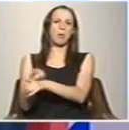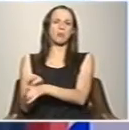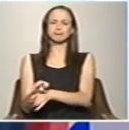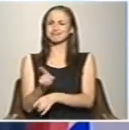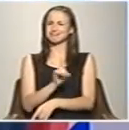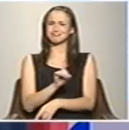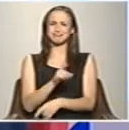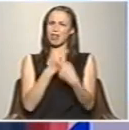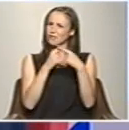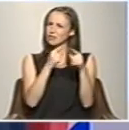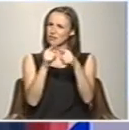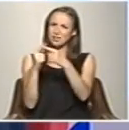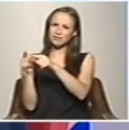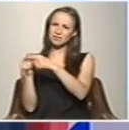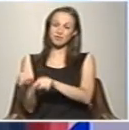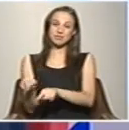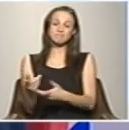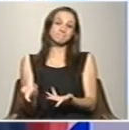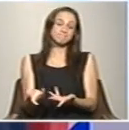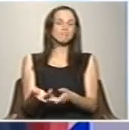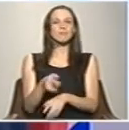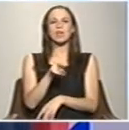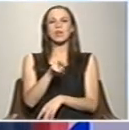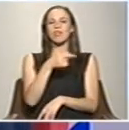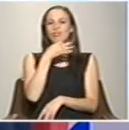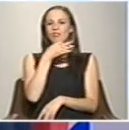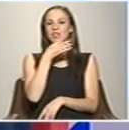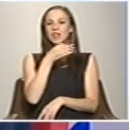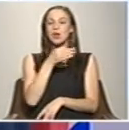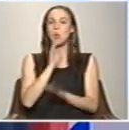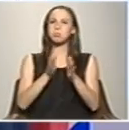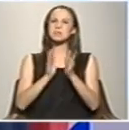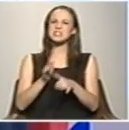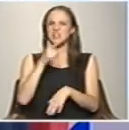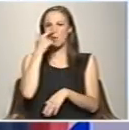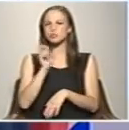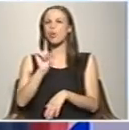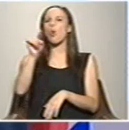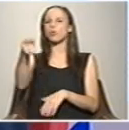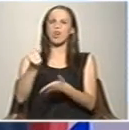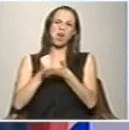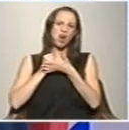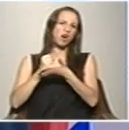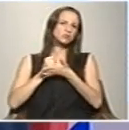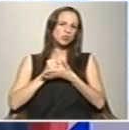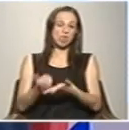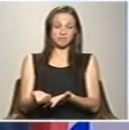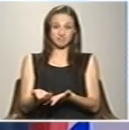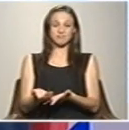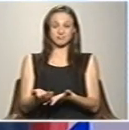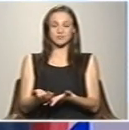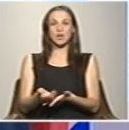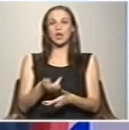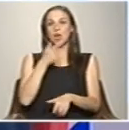uma questão muito importante aqui, nomeadamente um termo que foi utilizado há pouco, a questão da dependência. É evidentemente que as pessoas mais velhas